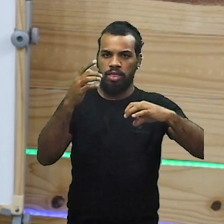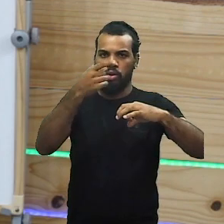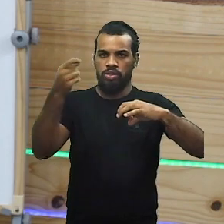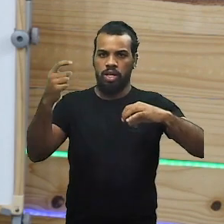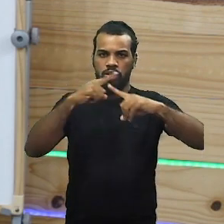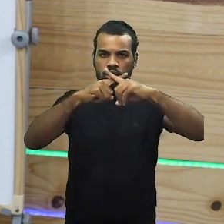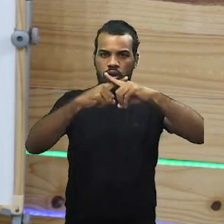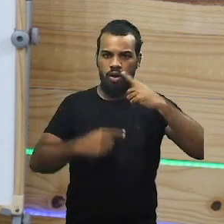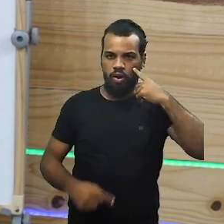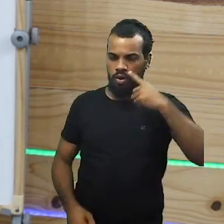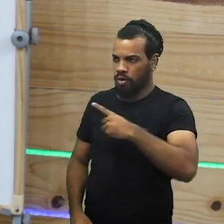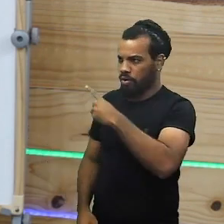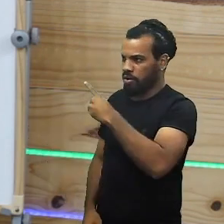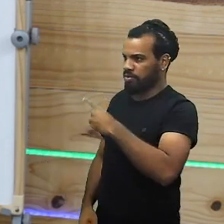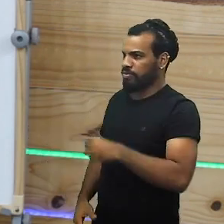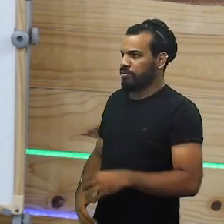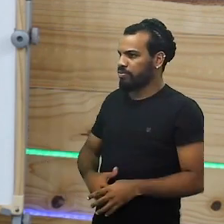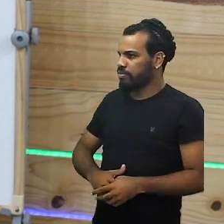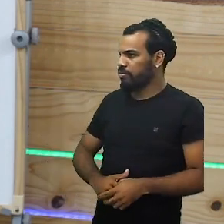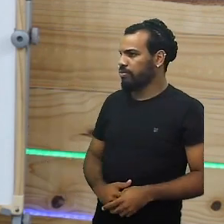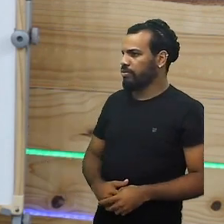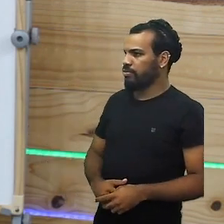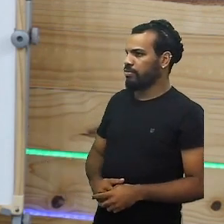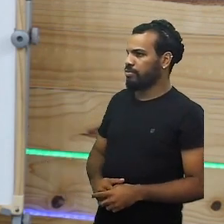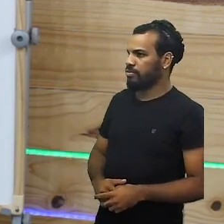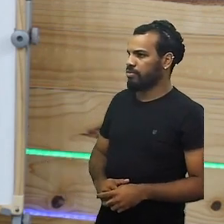US é igual a 9 vezes 200,